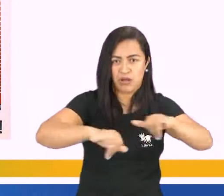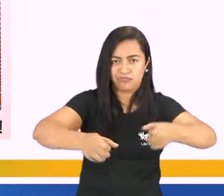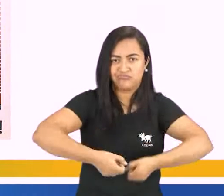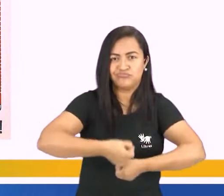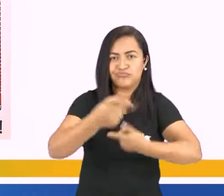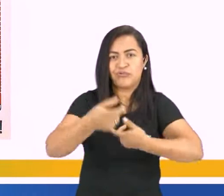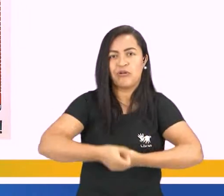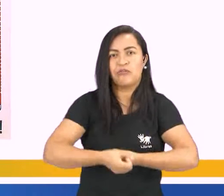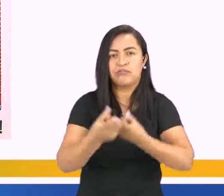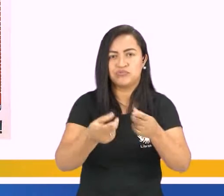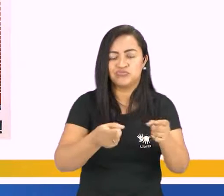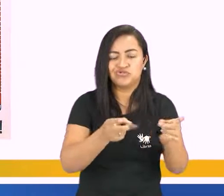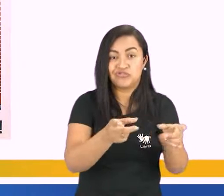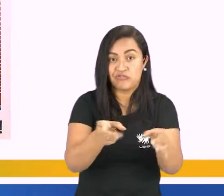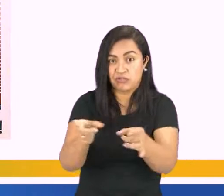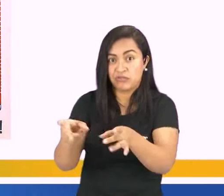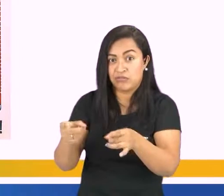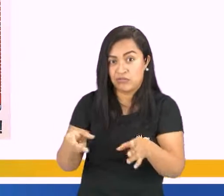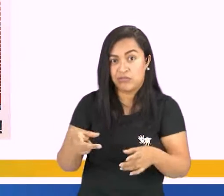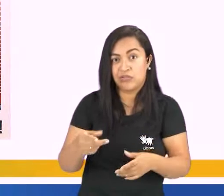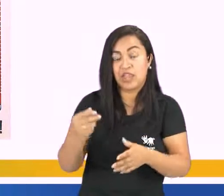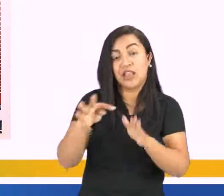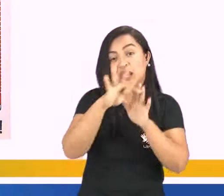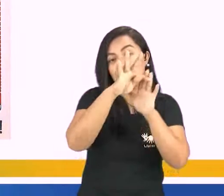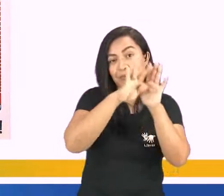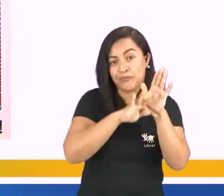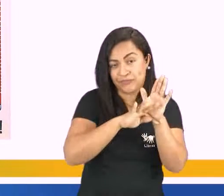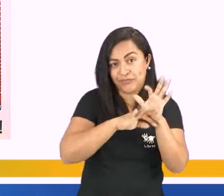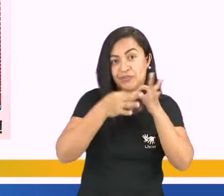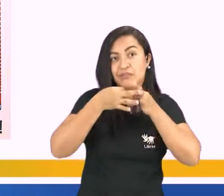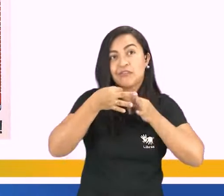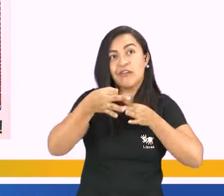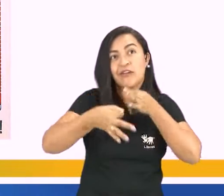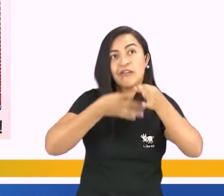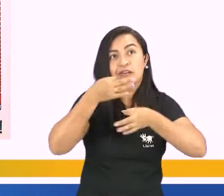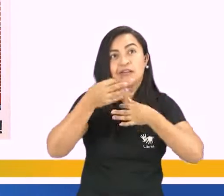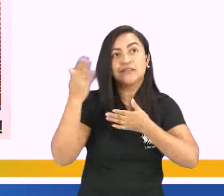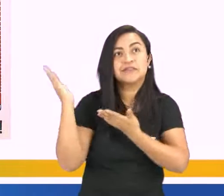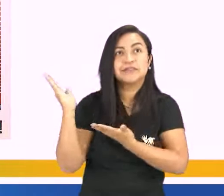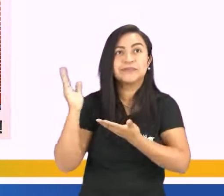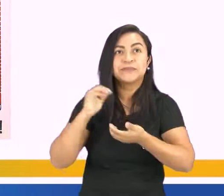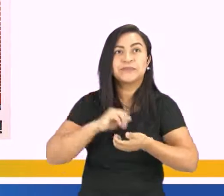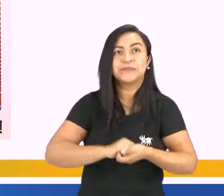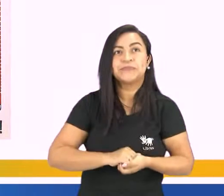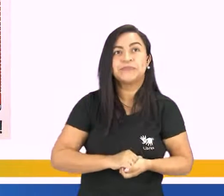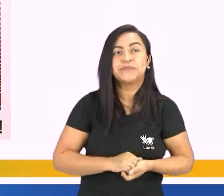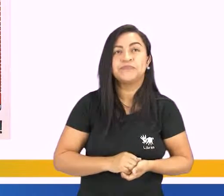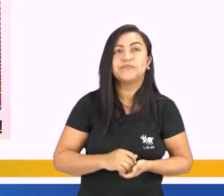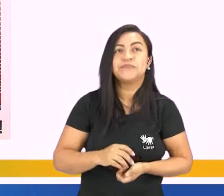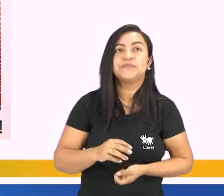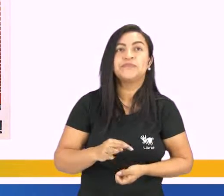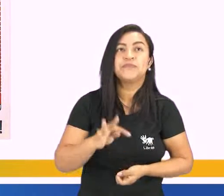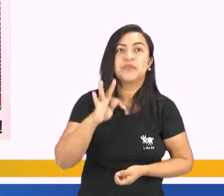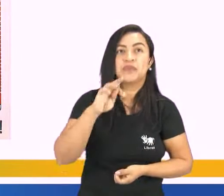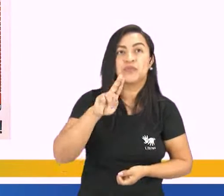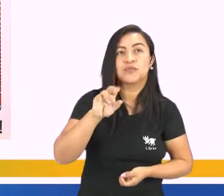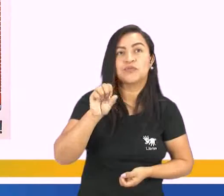texto argumentativo. No primeiro diz o seguinte: tus finanças estão em buenas